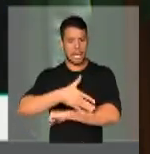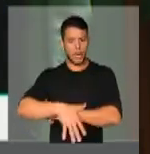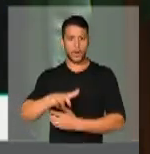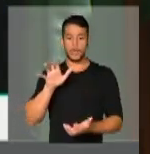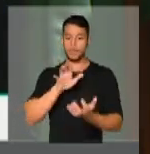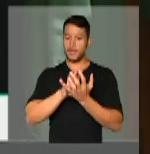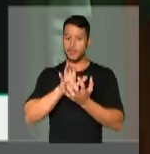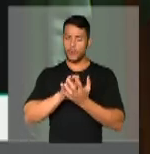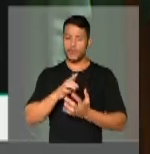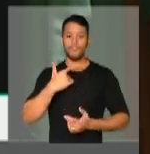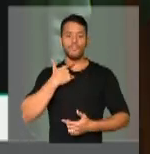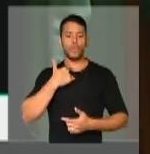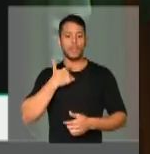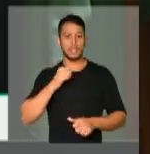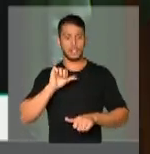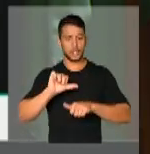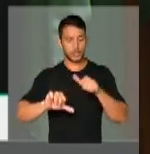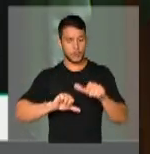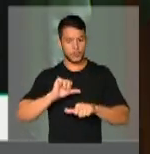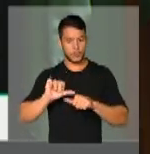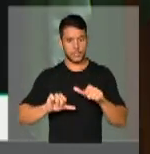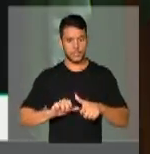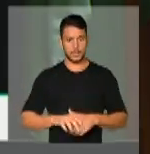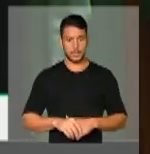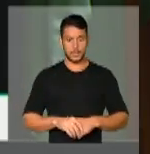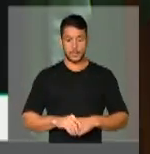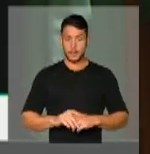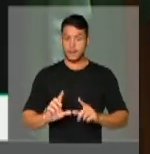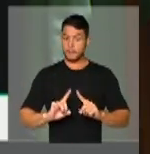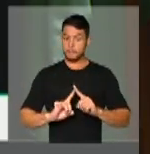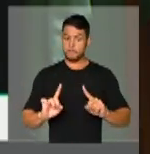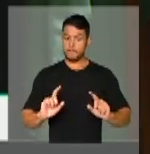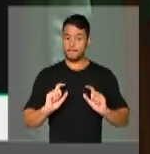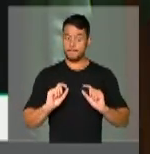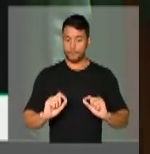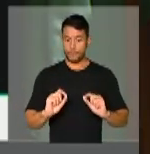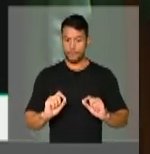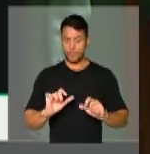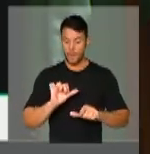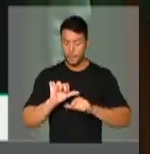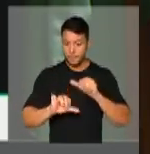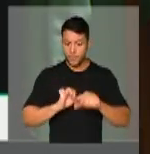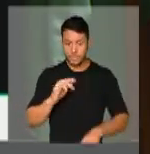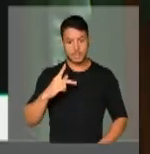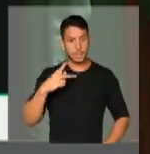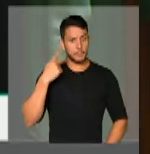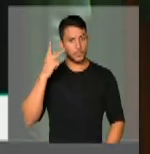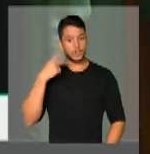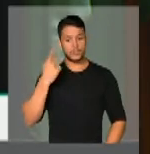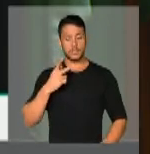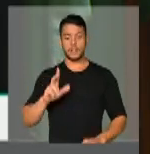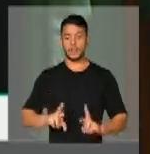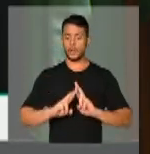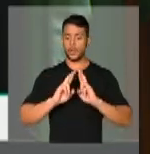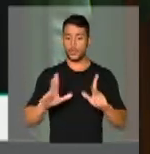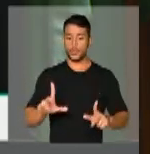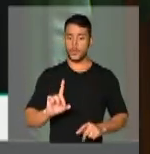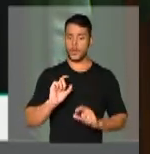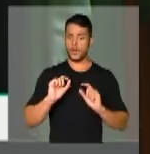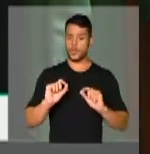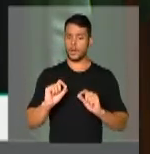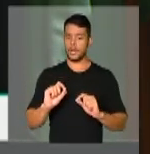de mudança na política, meu amigo Glauber. Mas a mudança na política nunca pode passar